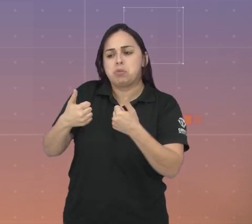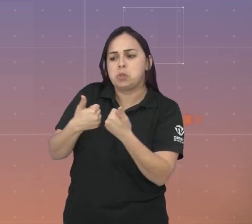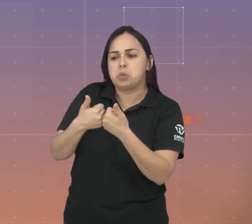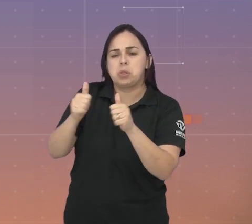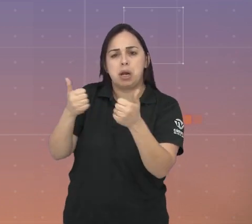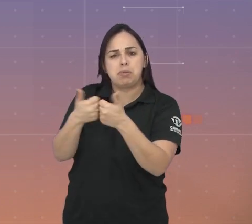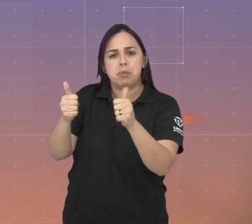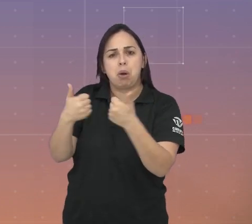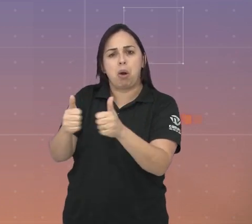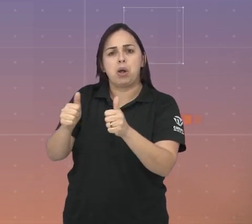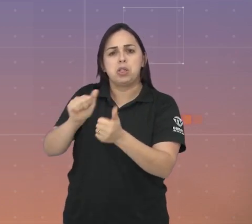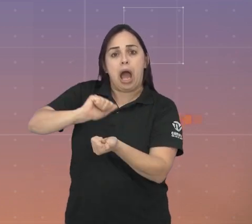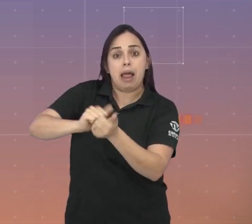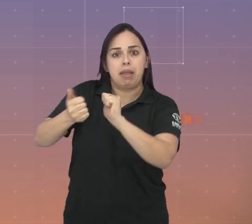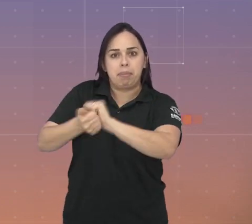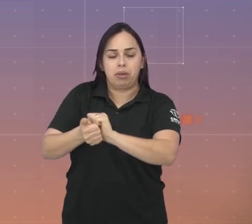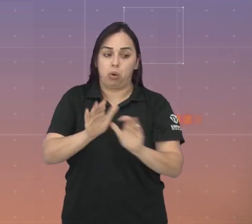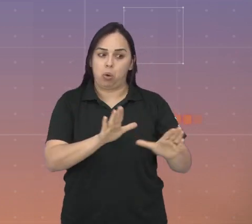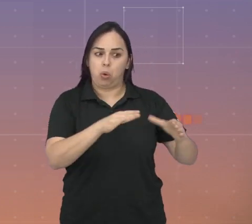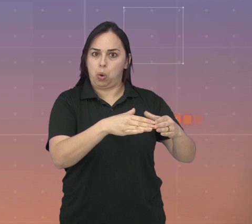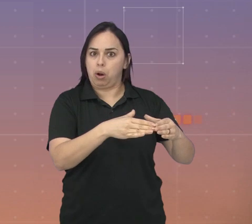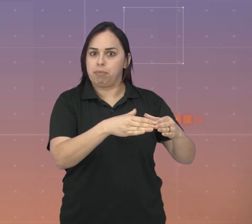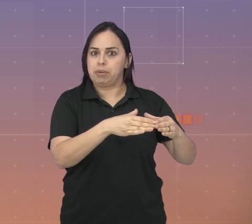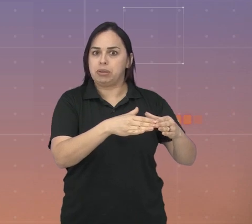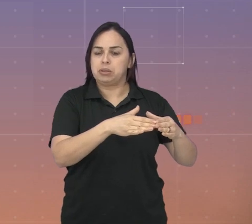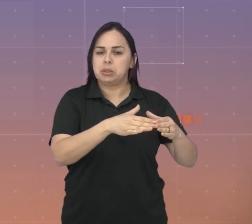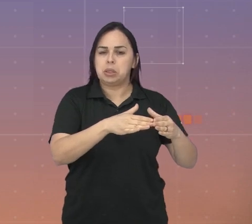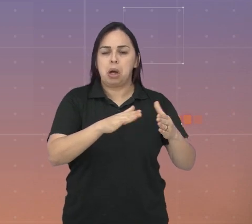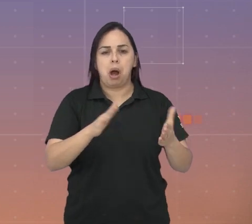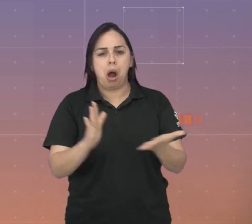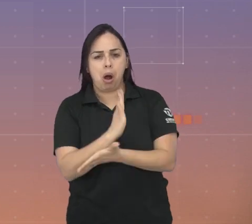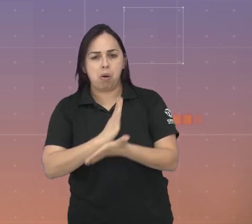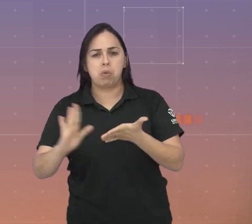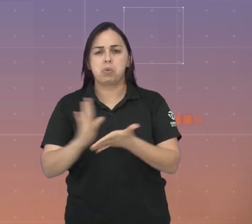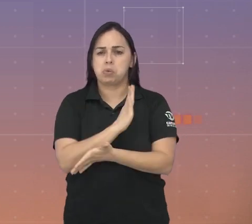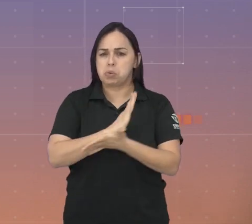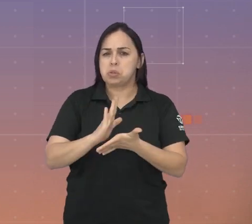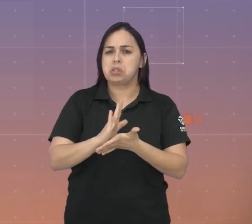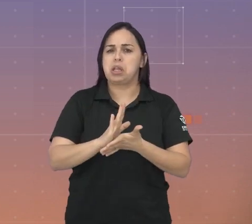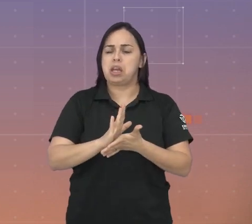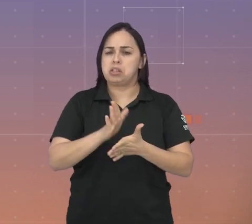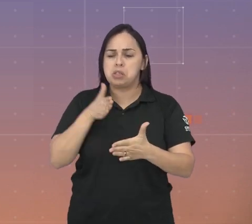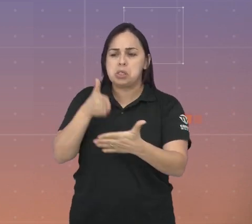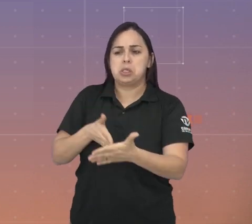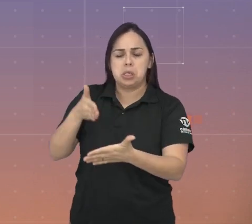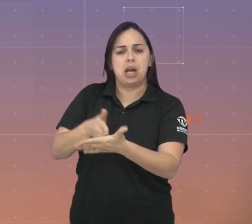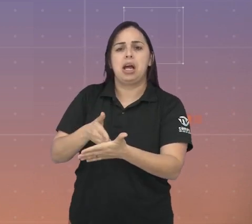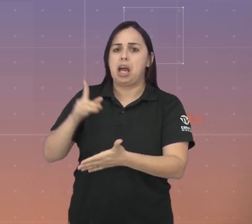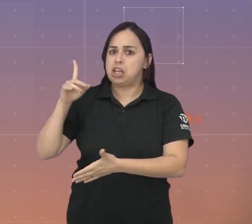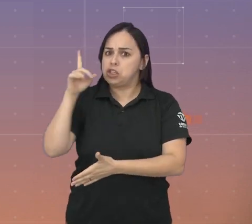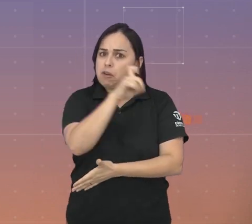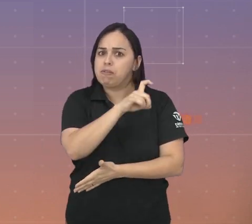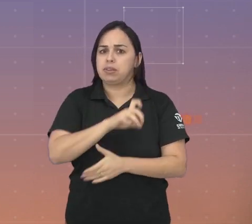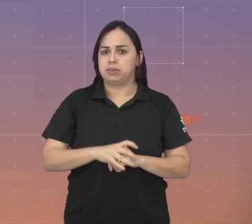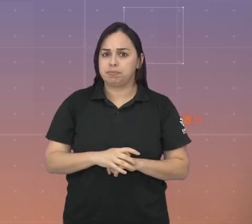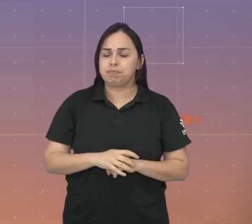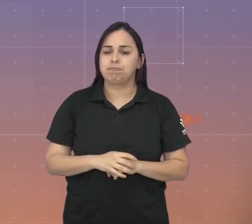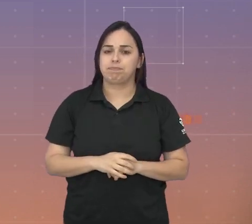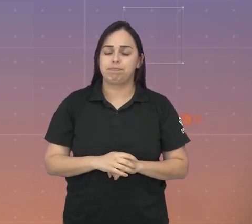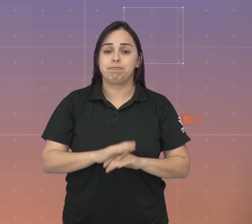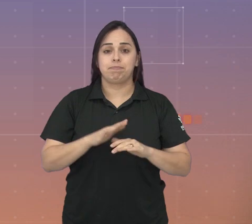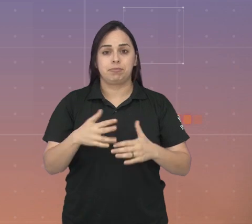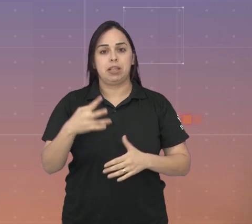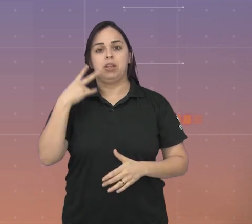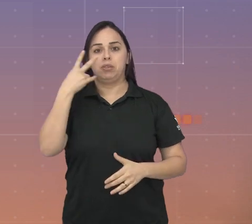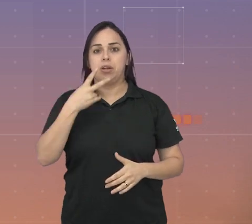do transporte adaptado na cidade. Segundo o grupo, alguns deficientes estavam com dificuldades para ter acesso aos